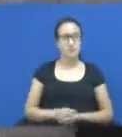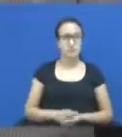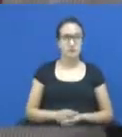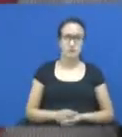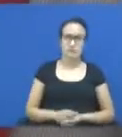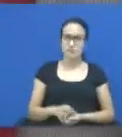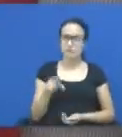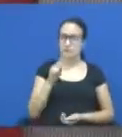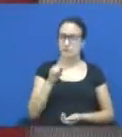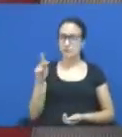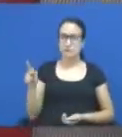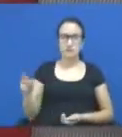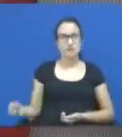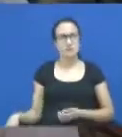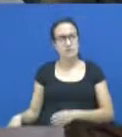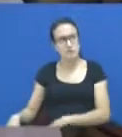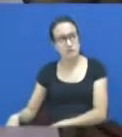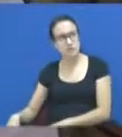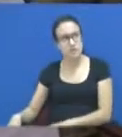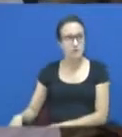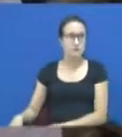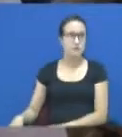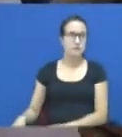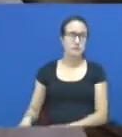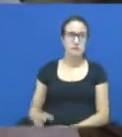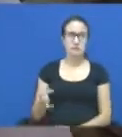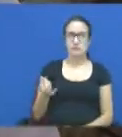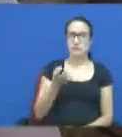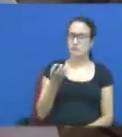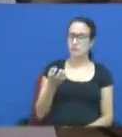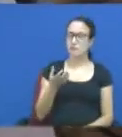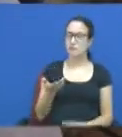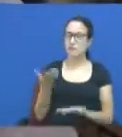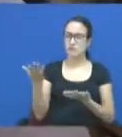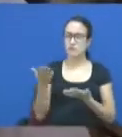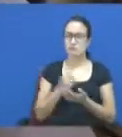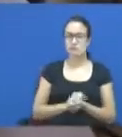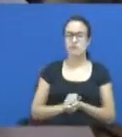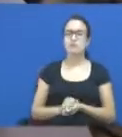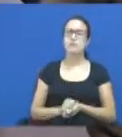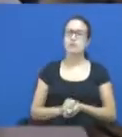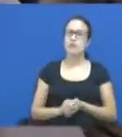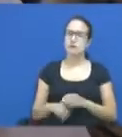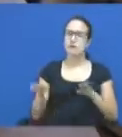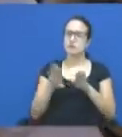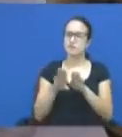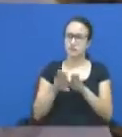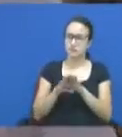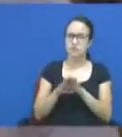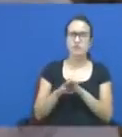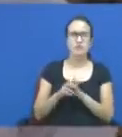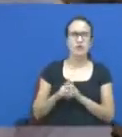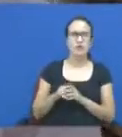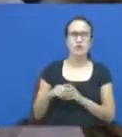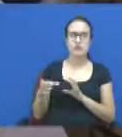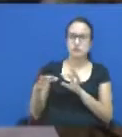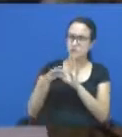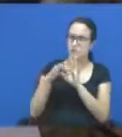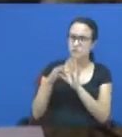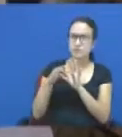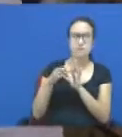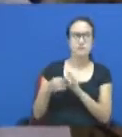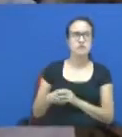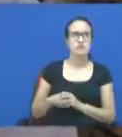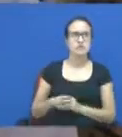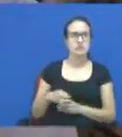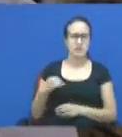presente, eu quero aqui endossar a palavra do vereador Lemão, Jeová Rafá, e dizer que é